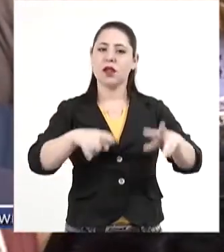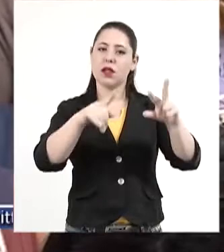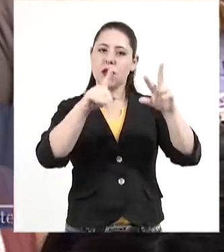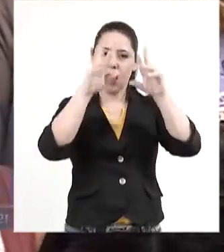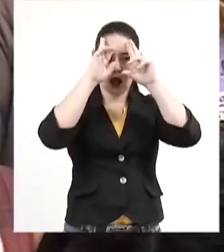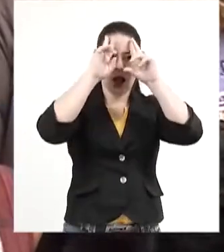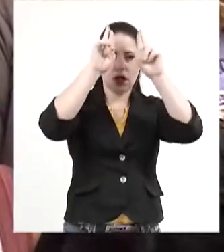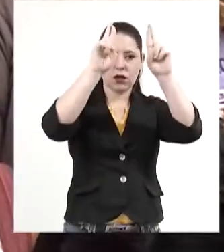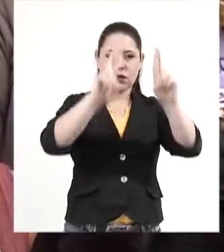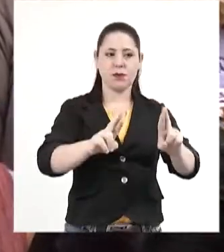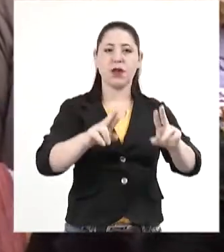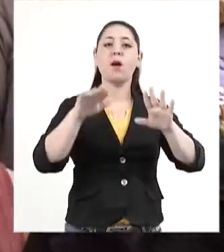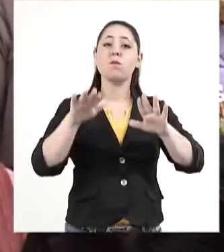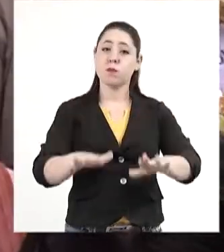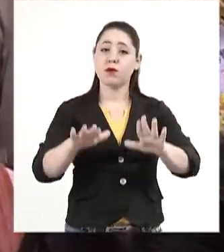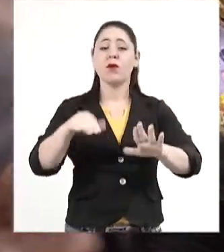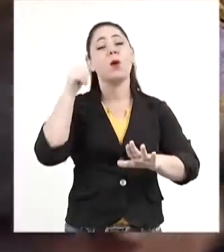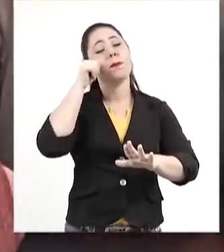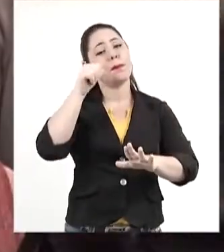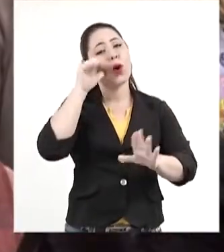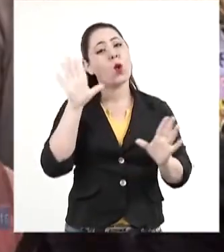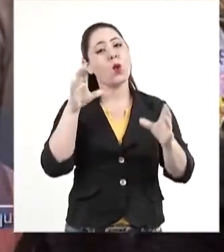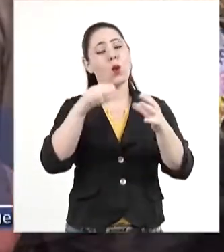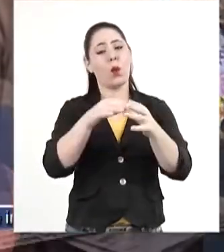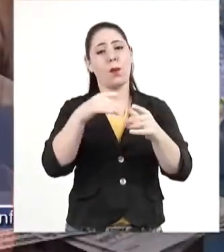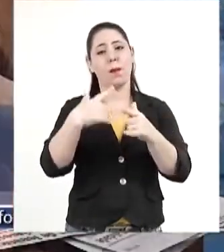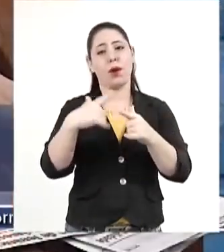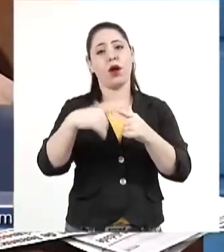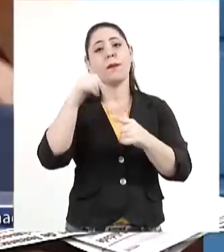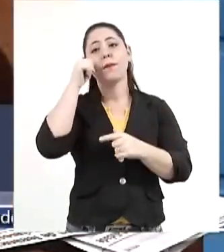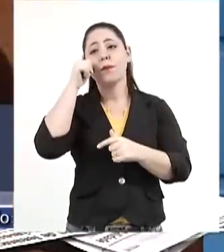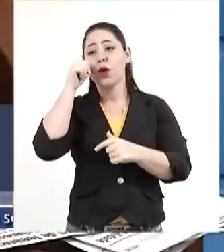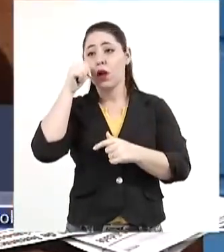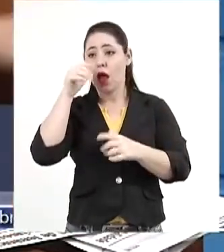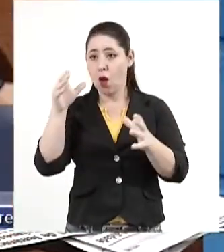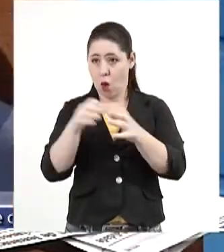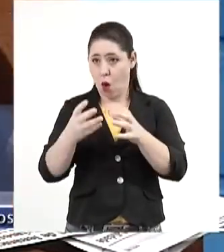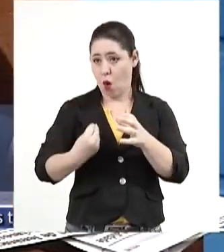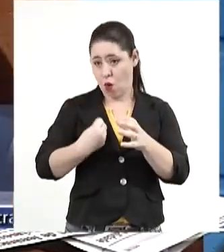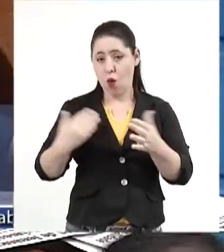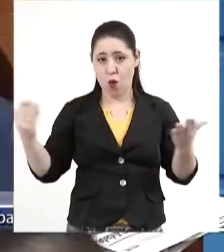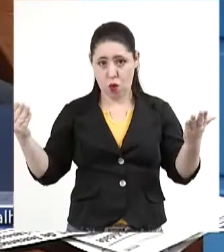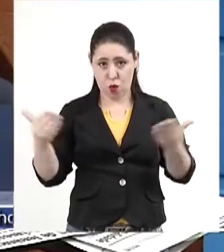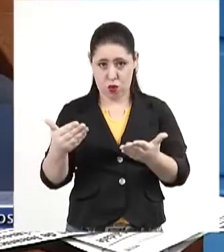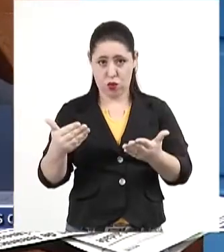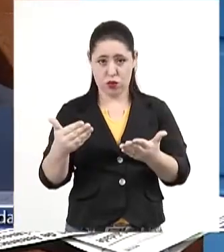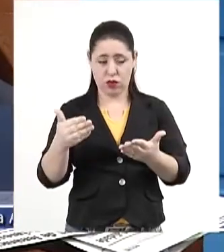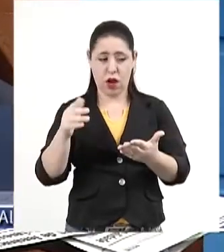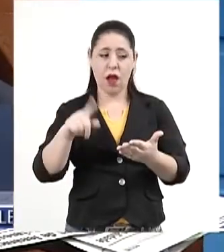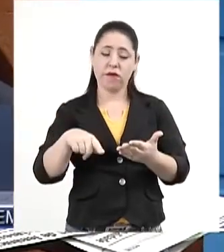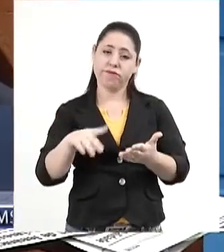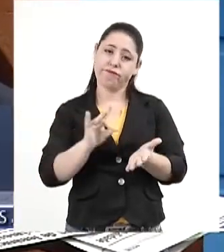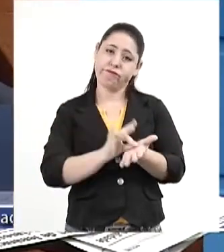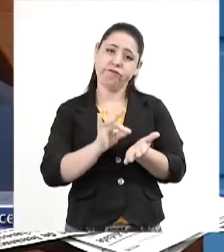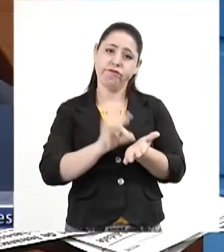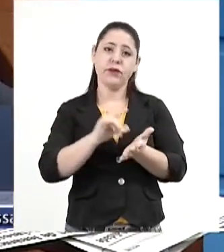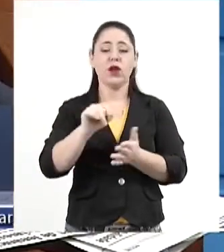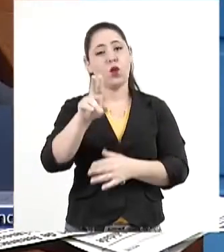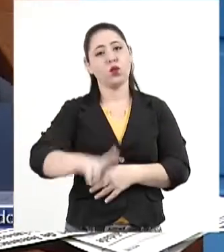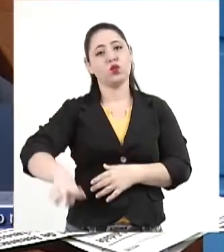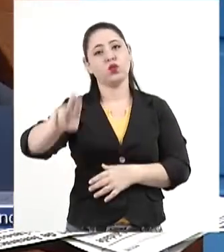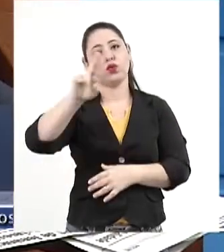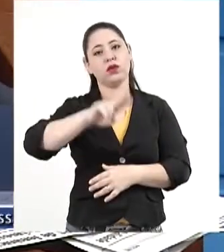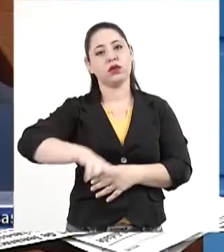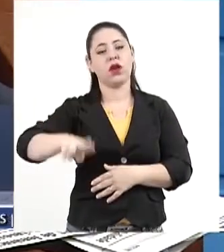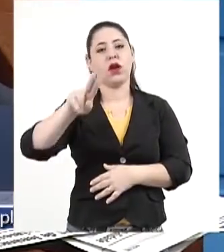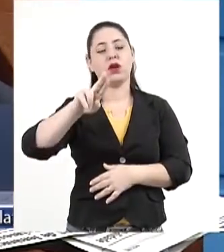respeitar o movimento de mulheres, porque essas mulheres estão aqui, é claro que utilizaram